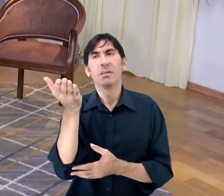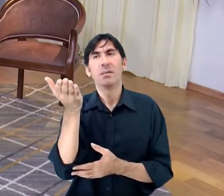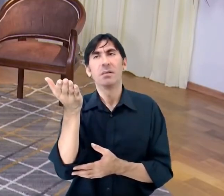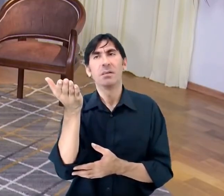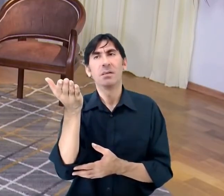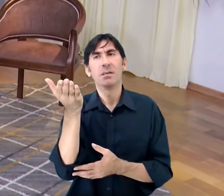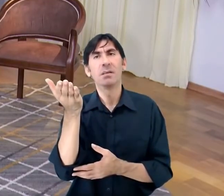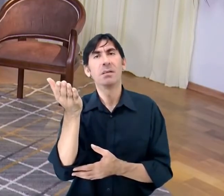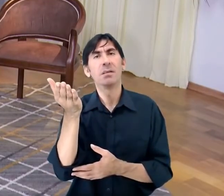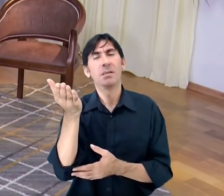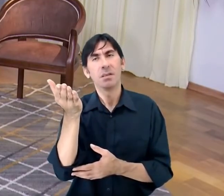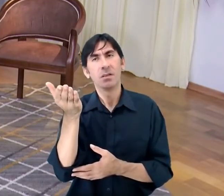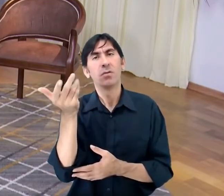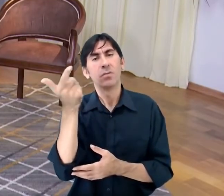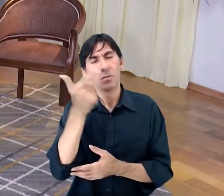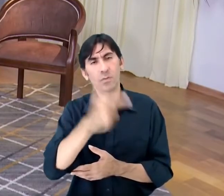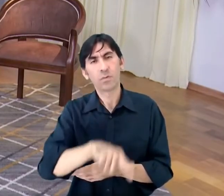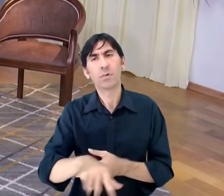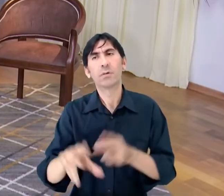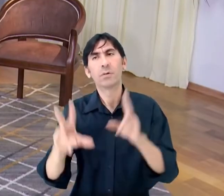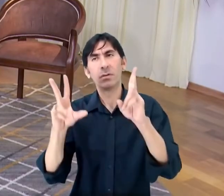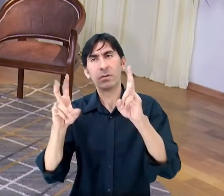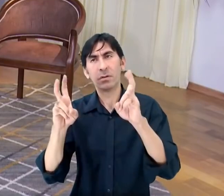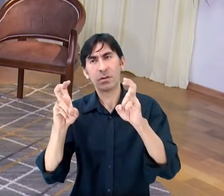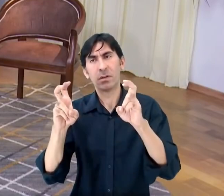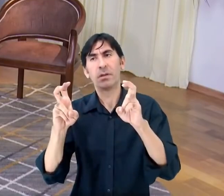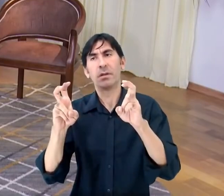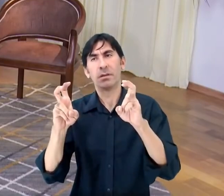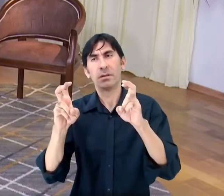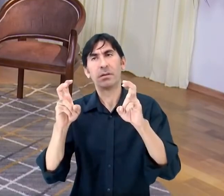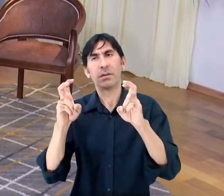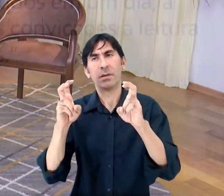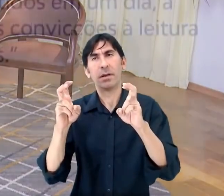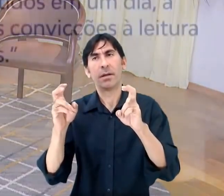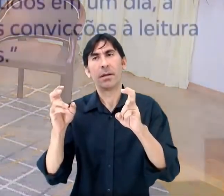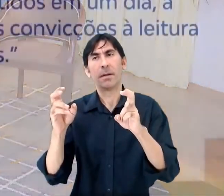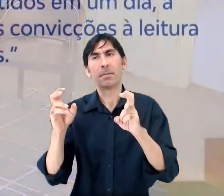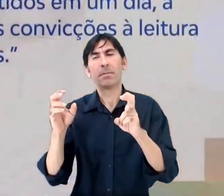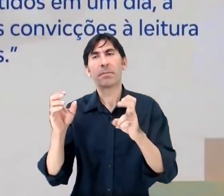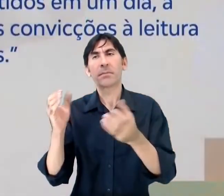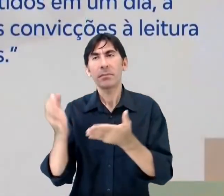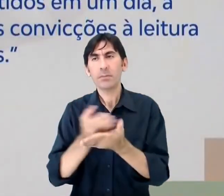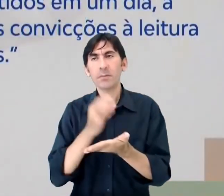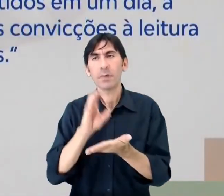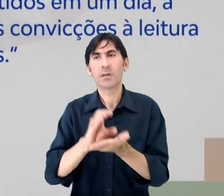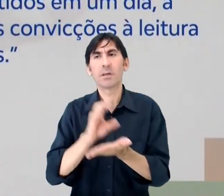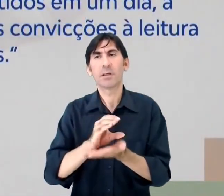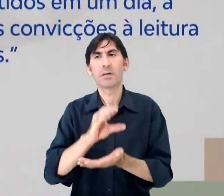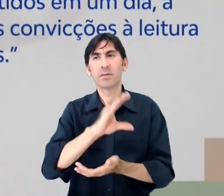mais um texto no Comportamento Evangelista, na página 151, que diz o seguinte: